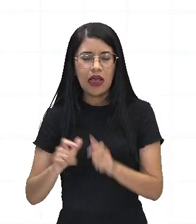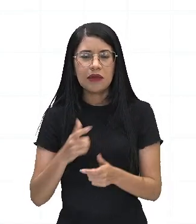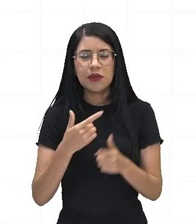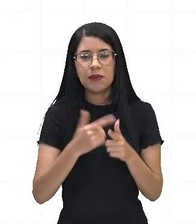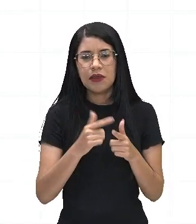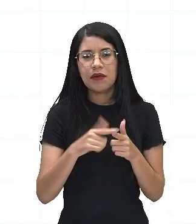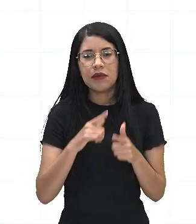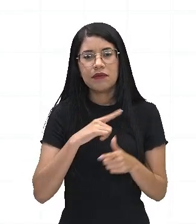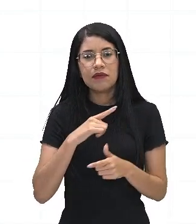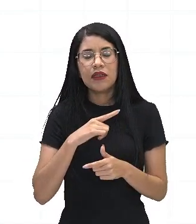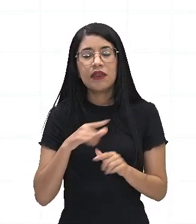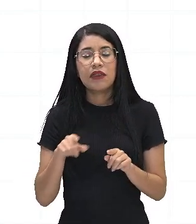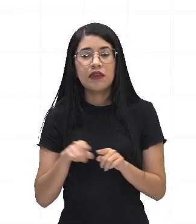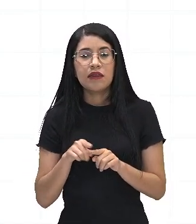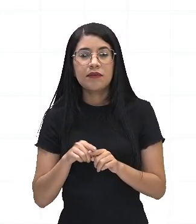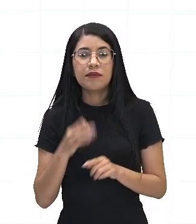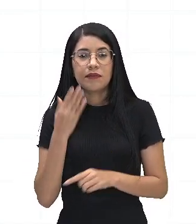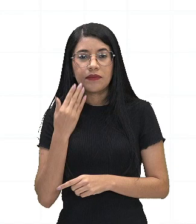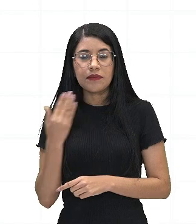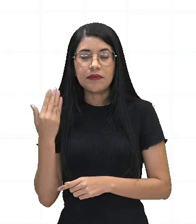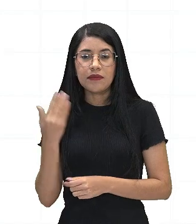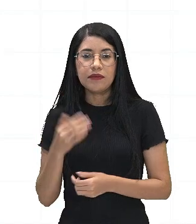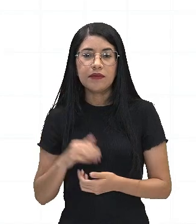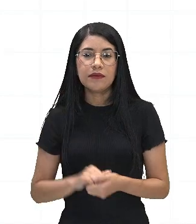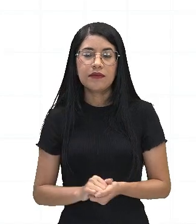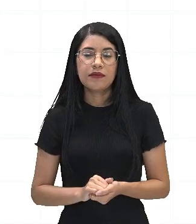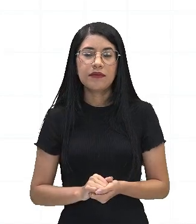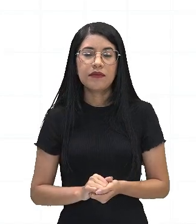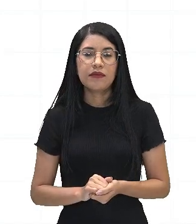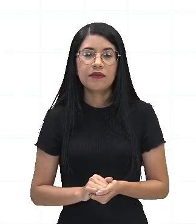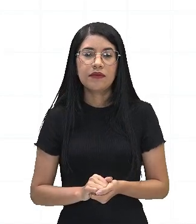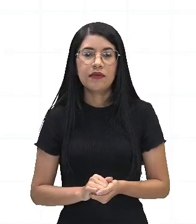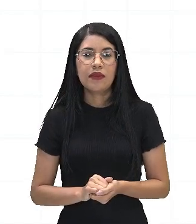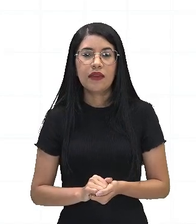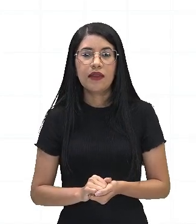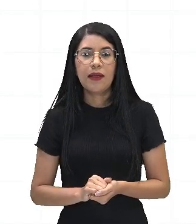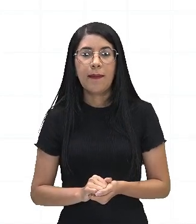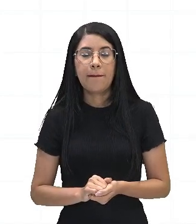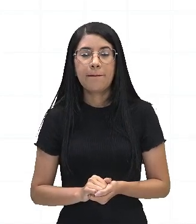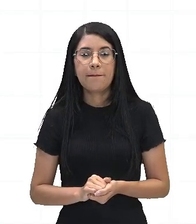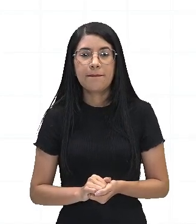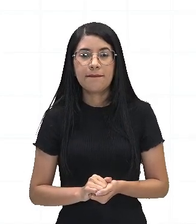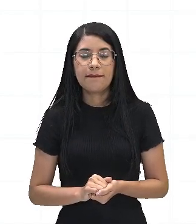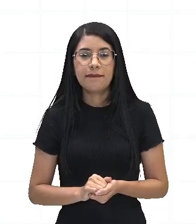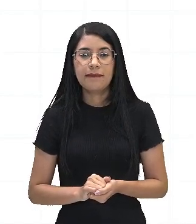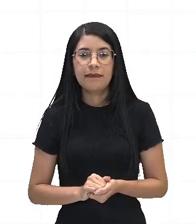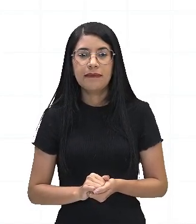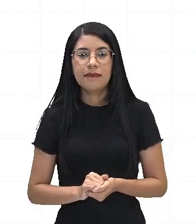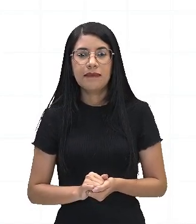também na nossa próxima cartela, onde a gente tem